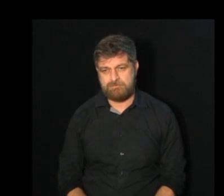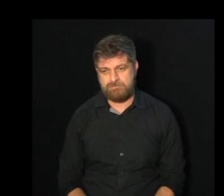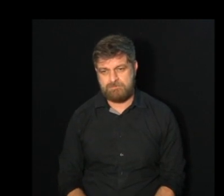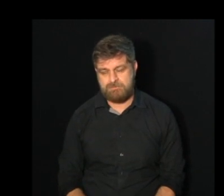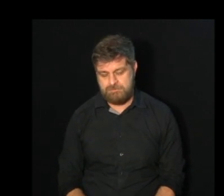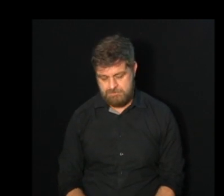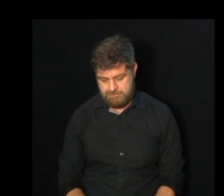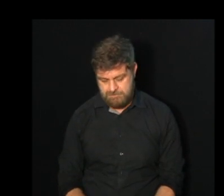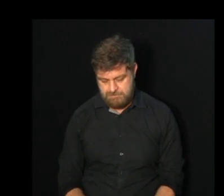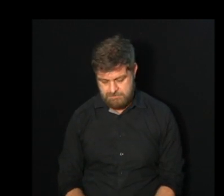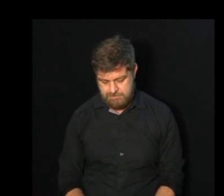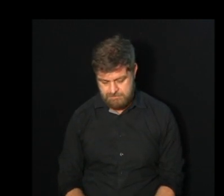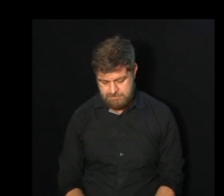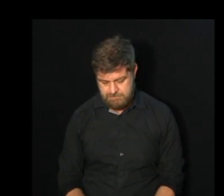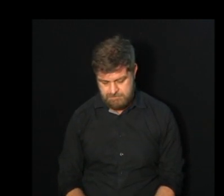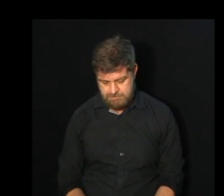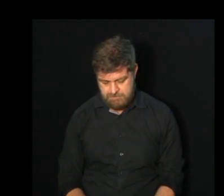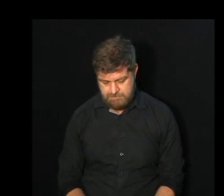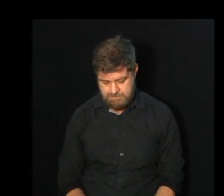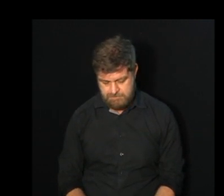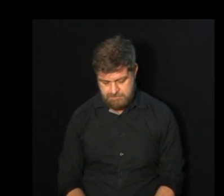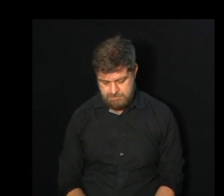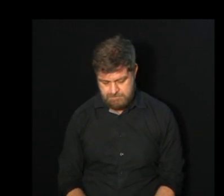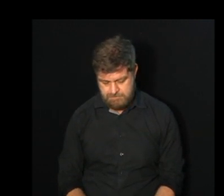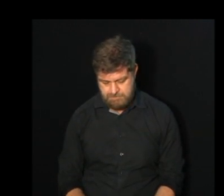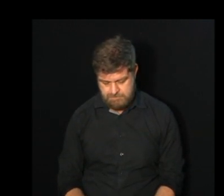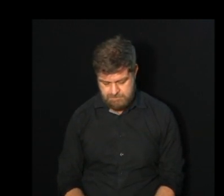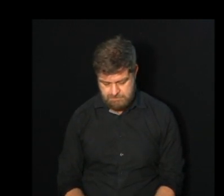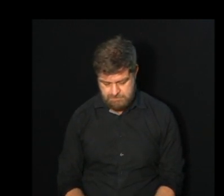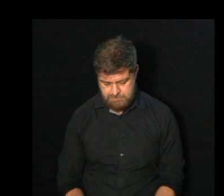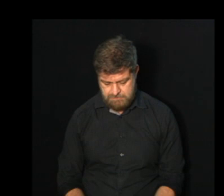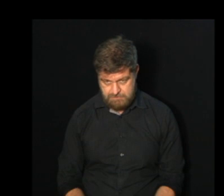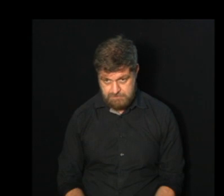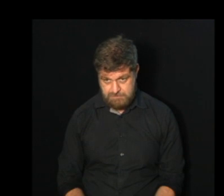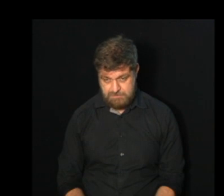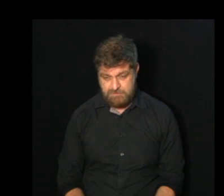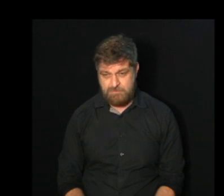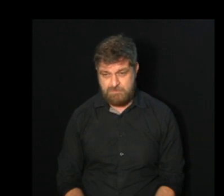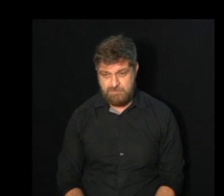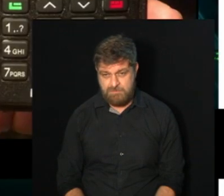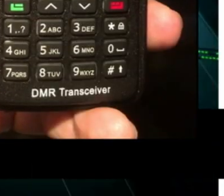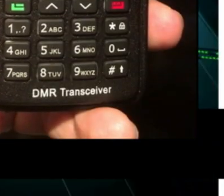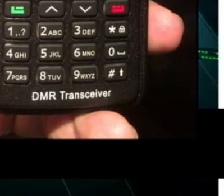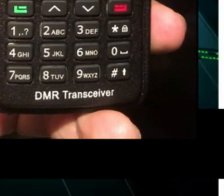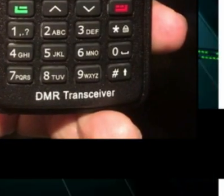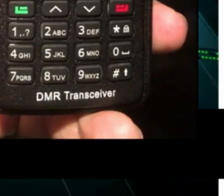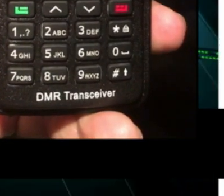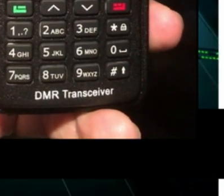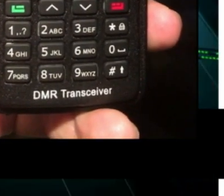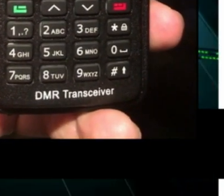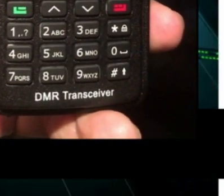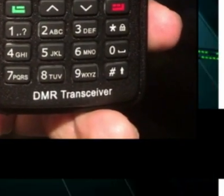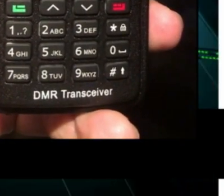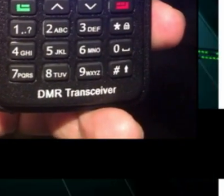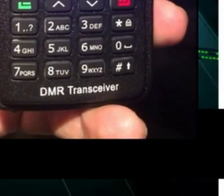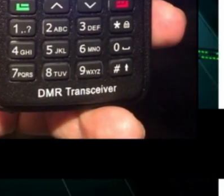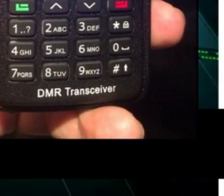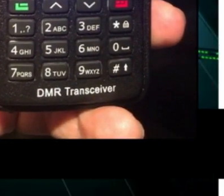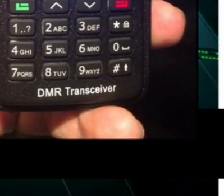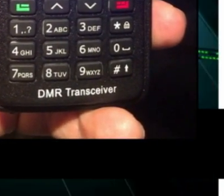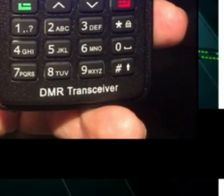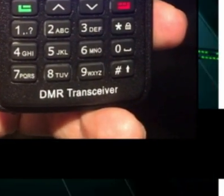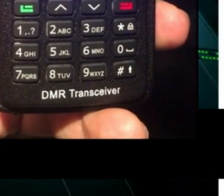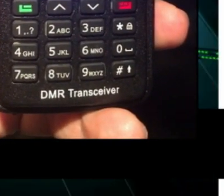sta a Monte Gennaro, circa 50-60 km da Roma, però sta anche una quota di, mi sembra, 1200,